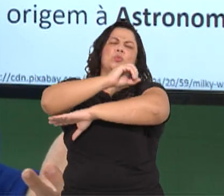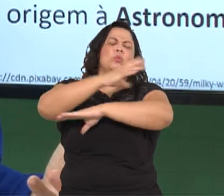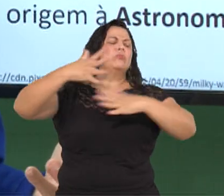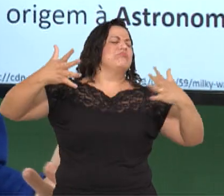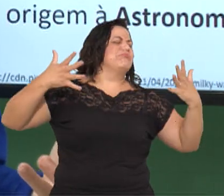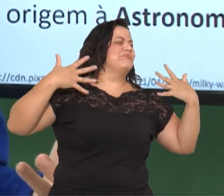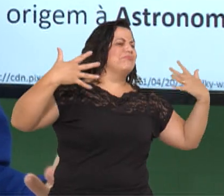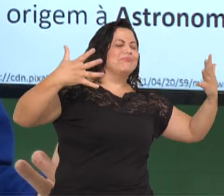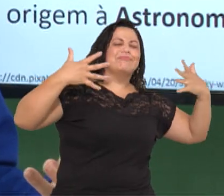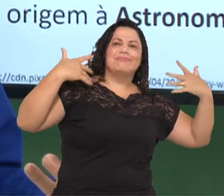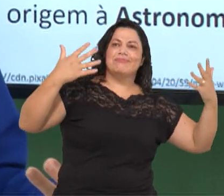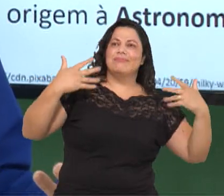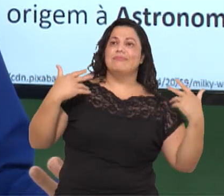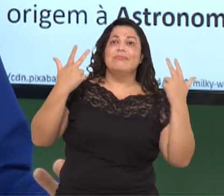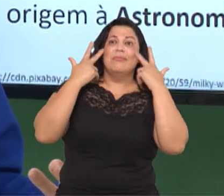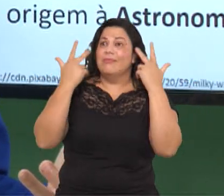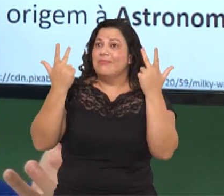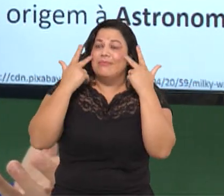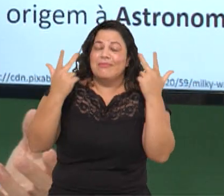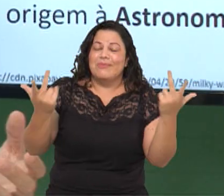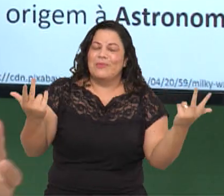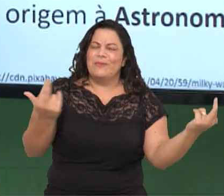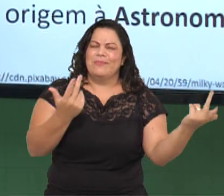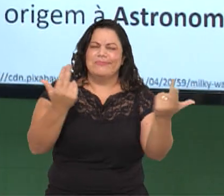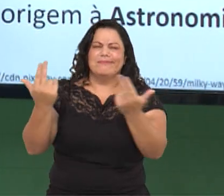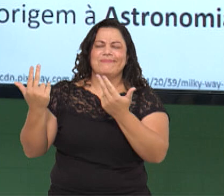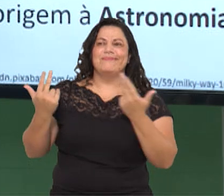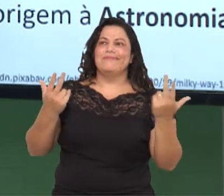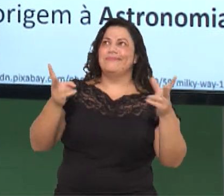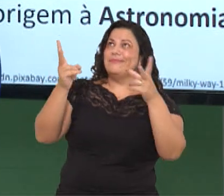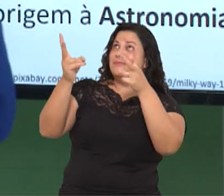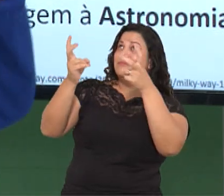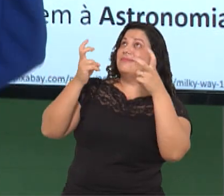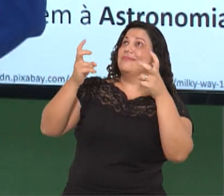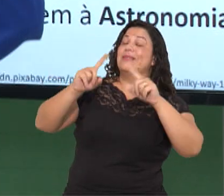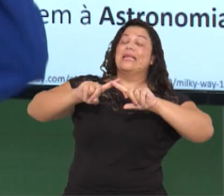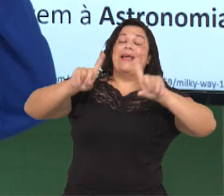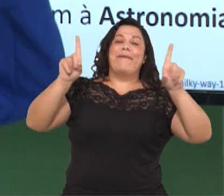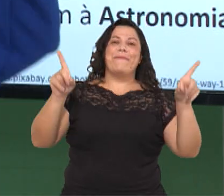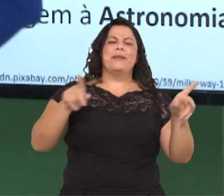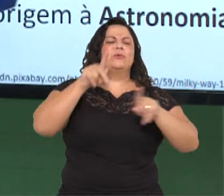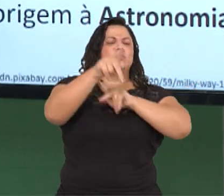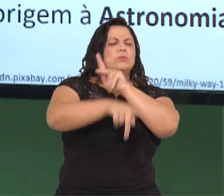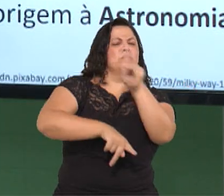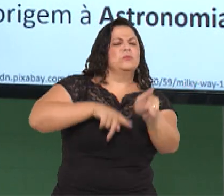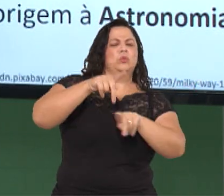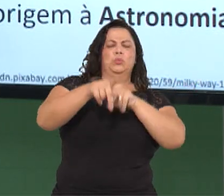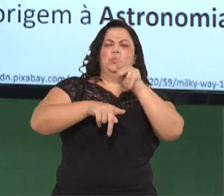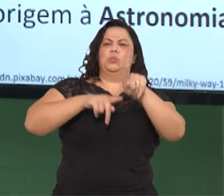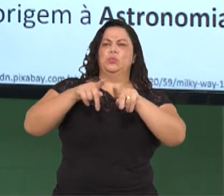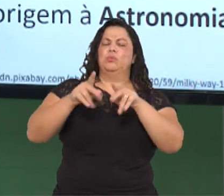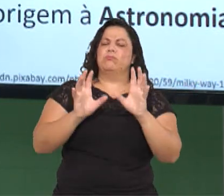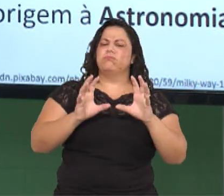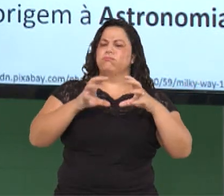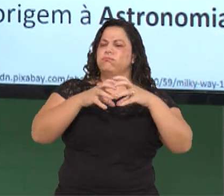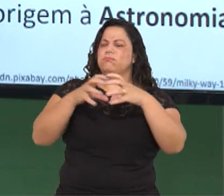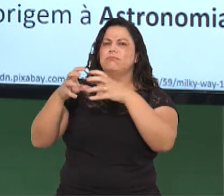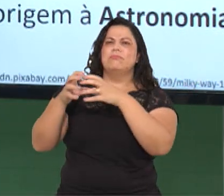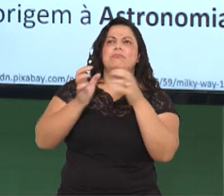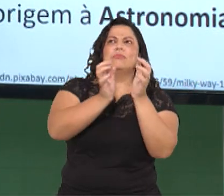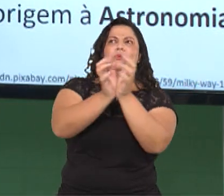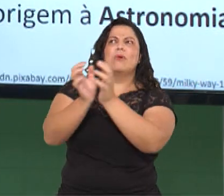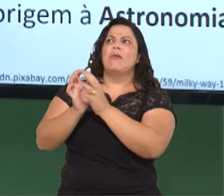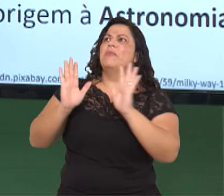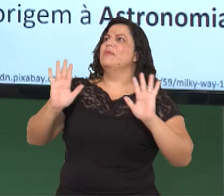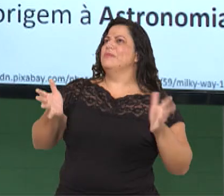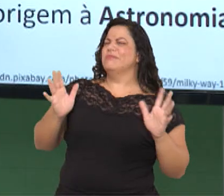É muito comum a gente fazer essas observações do céu. Porém, grupos, povos bem de antigamente já